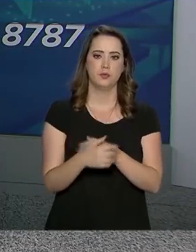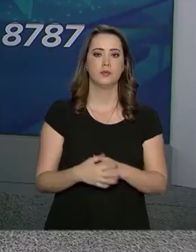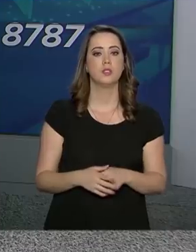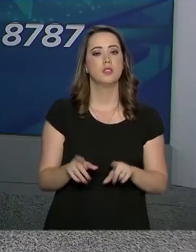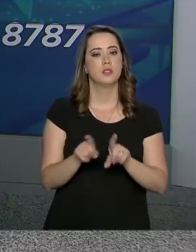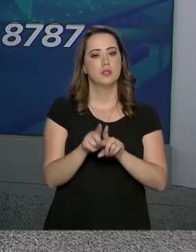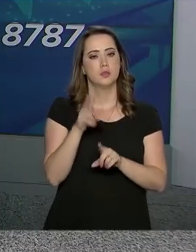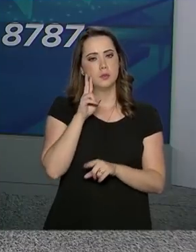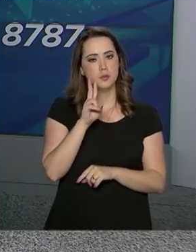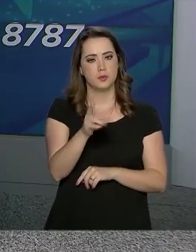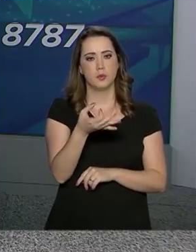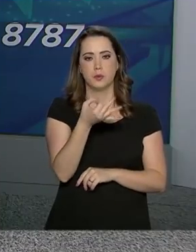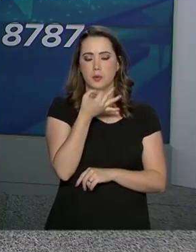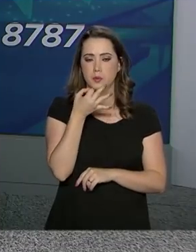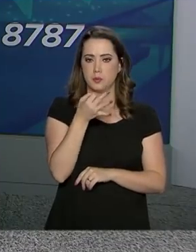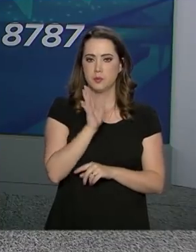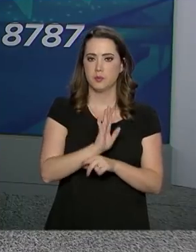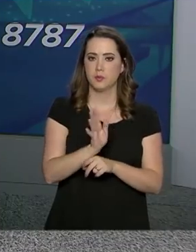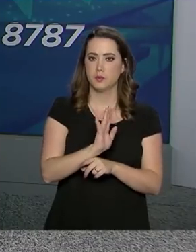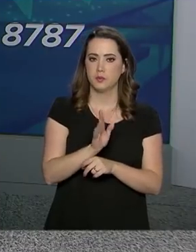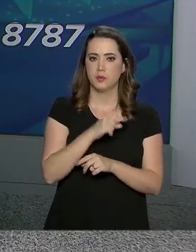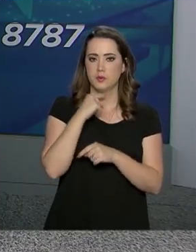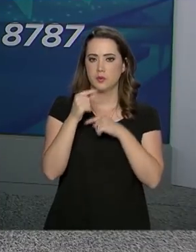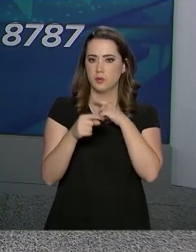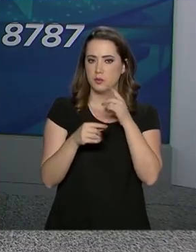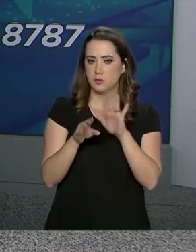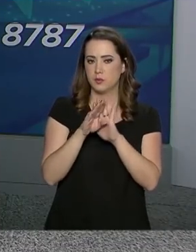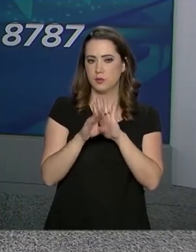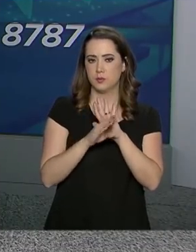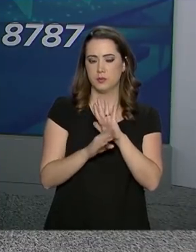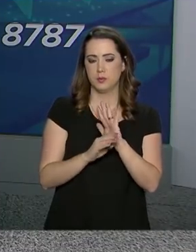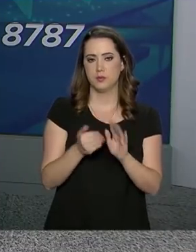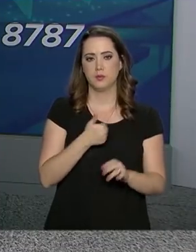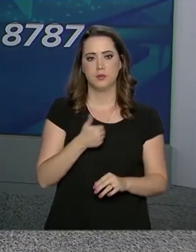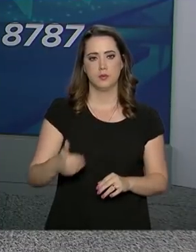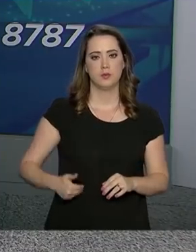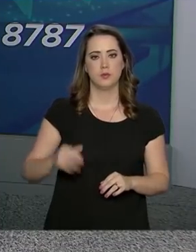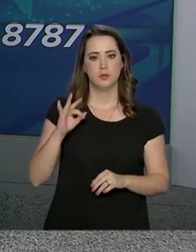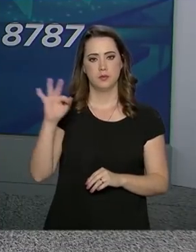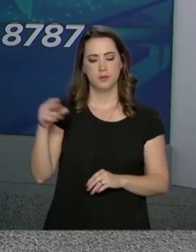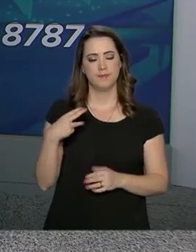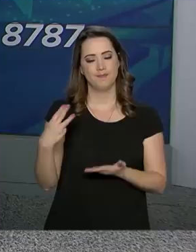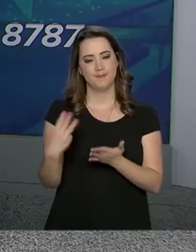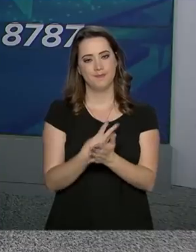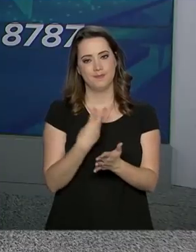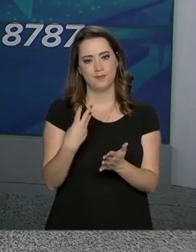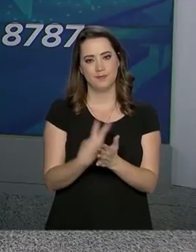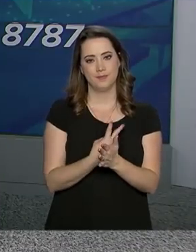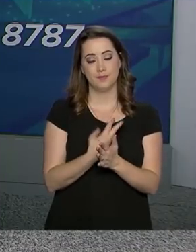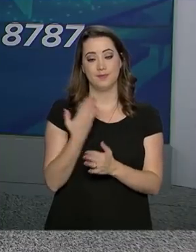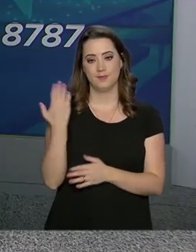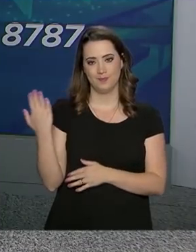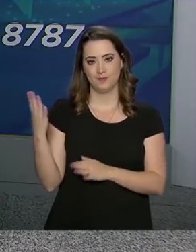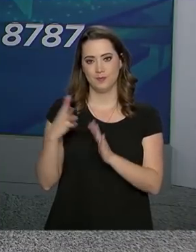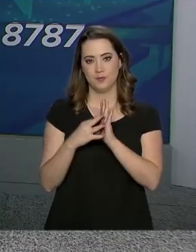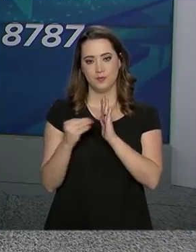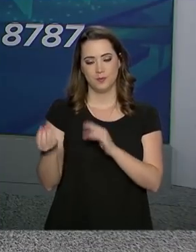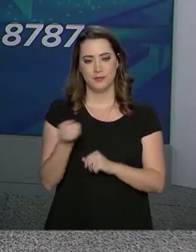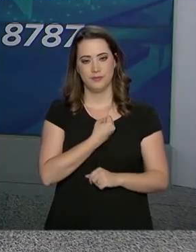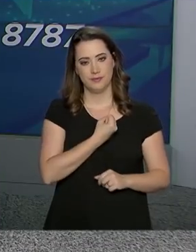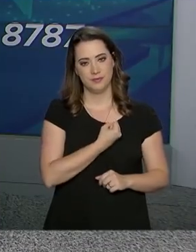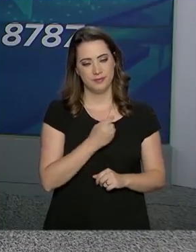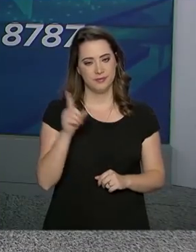Twitter. E você pode ainda mandar sugestões de reportagens e dúvidas sobre programas e ações do governo federal para o nosso WhatsApp.